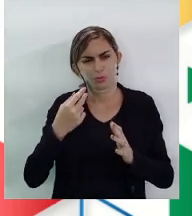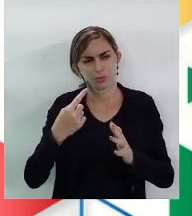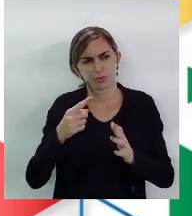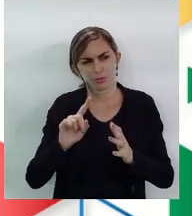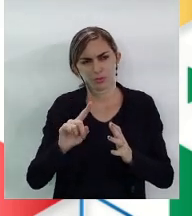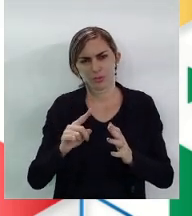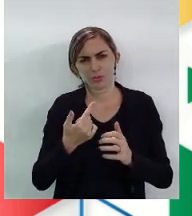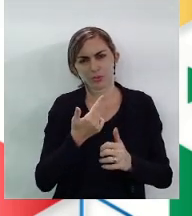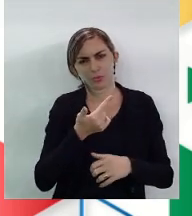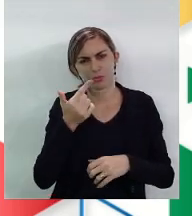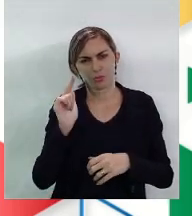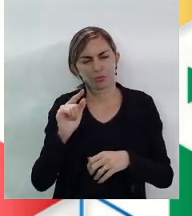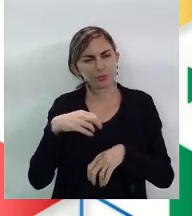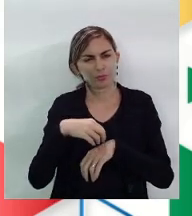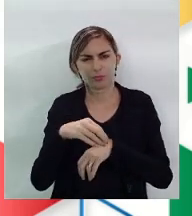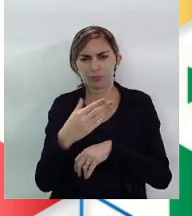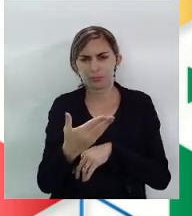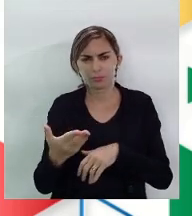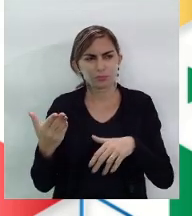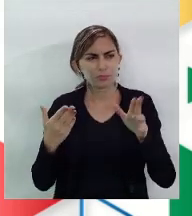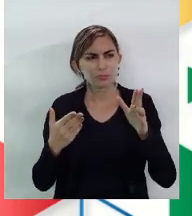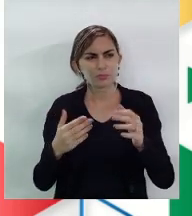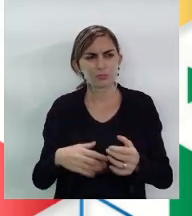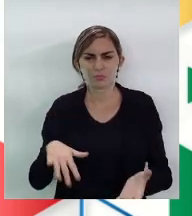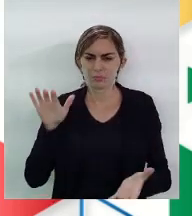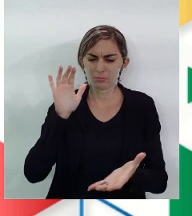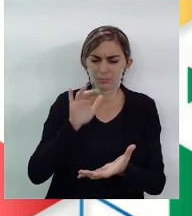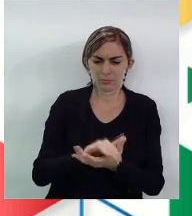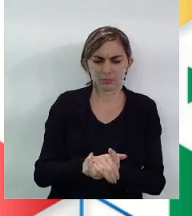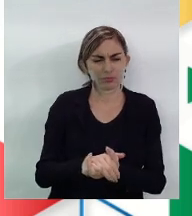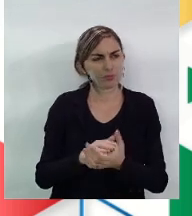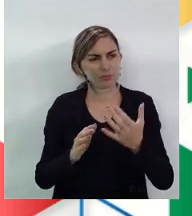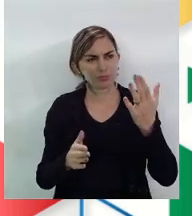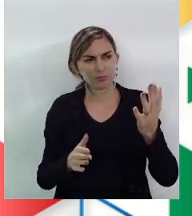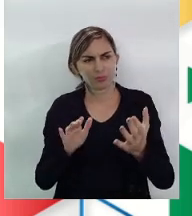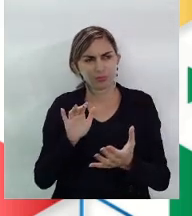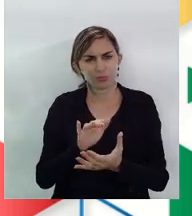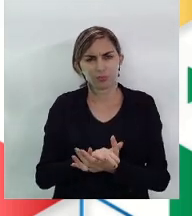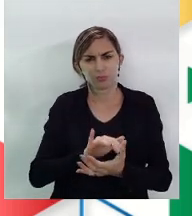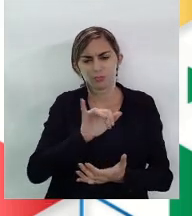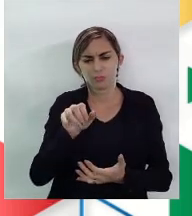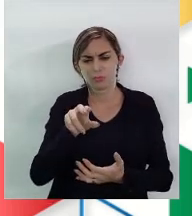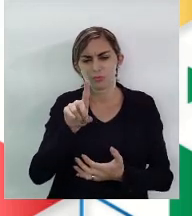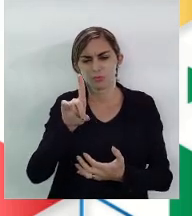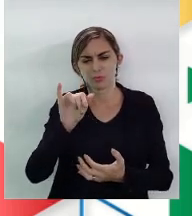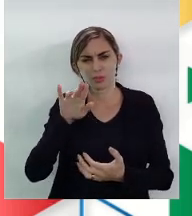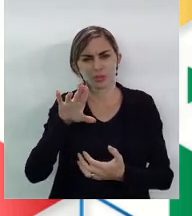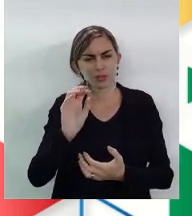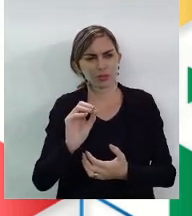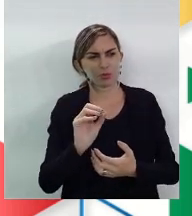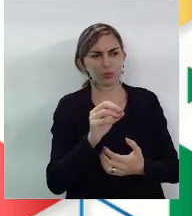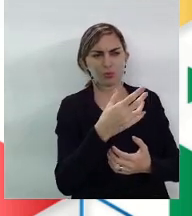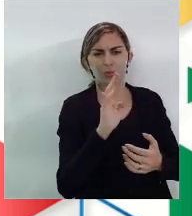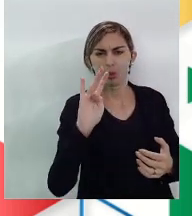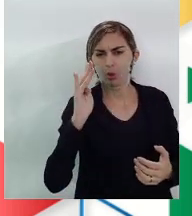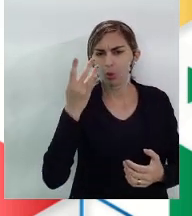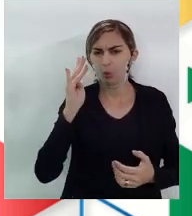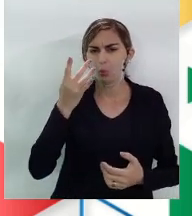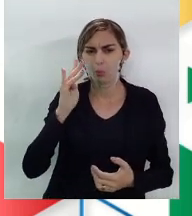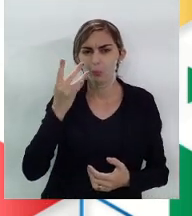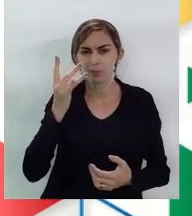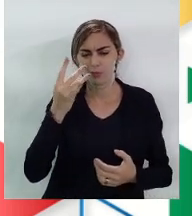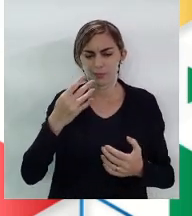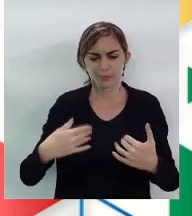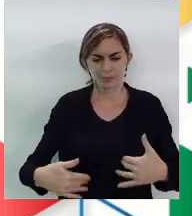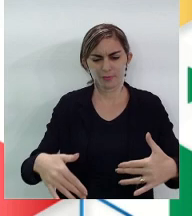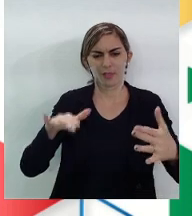adiante. Outra, trago para vocês um casamento judaico. Olhem aí os noivos que estão